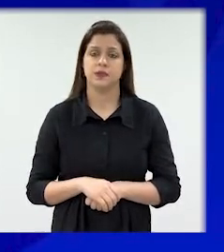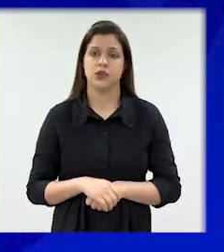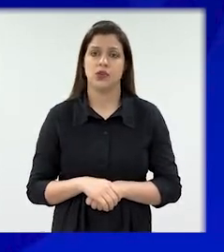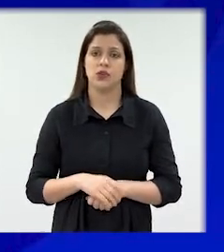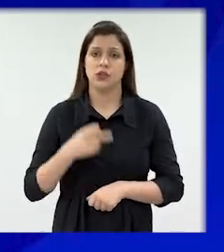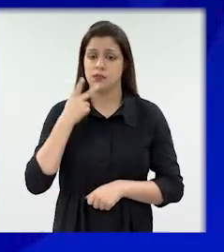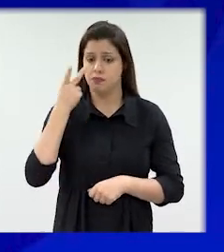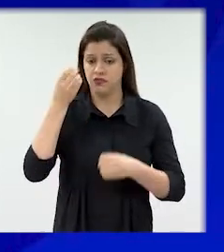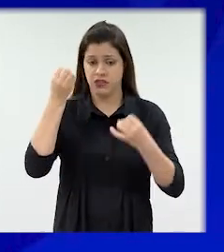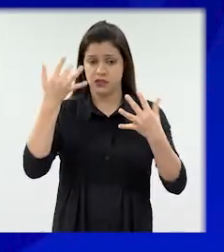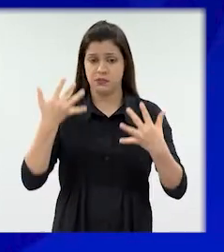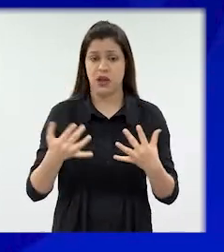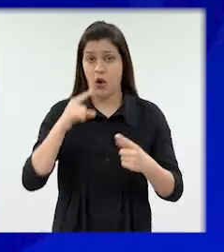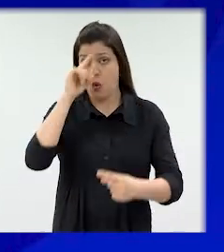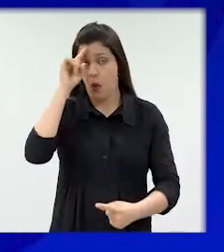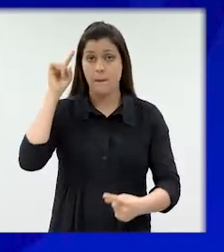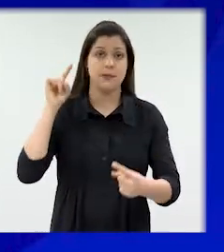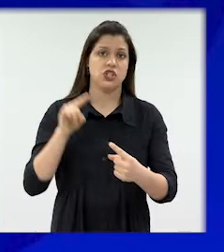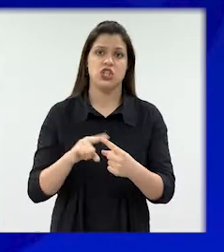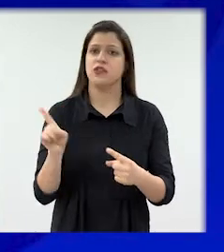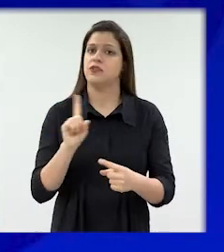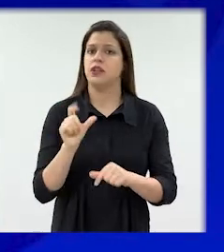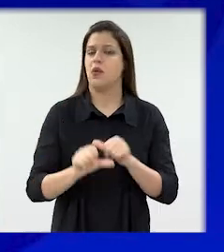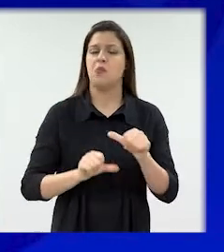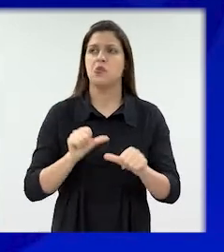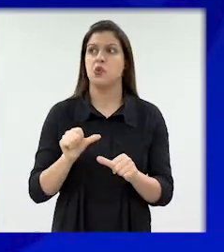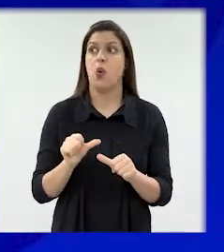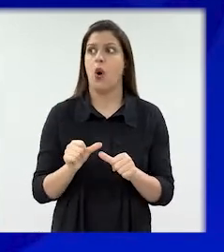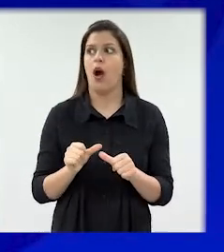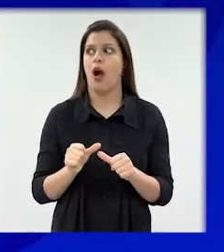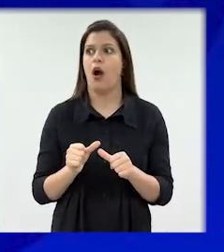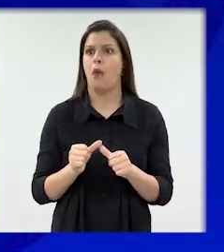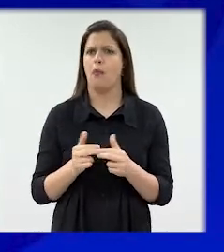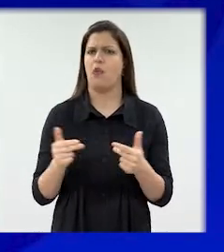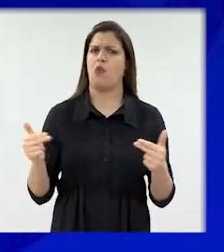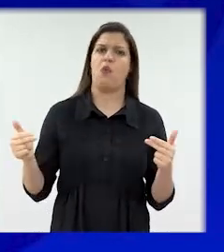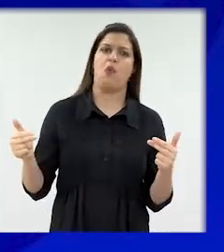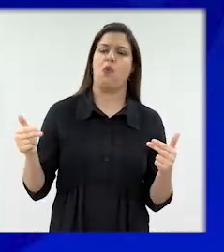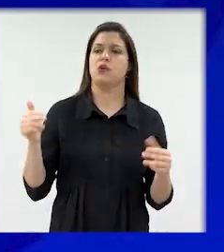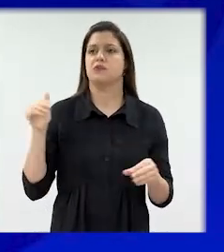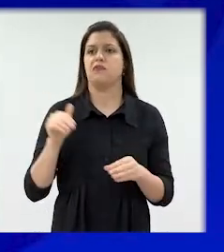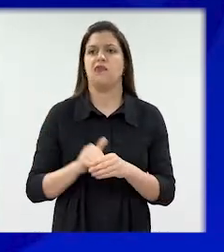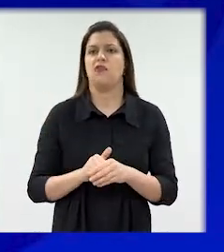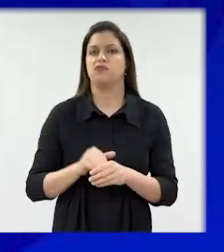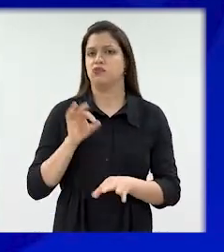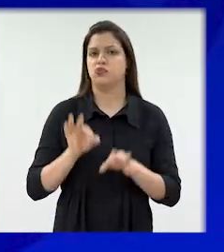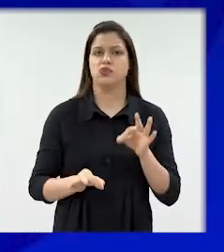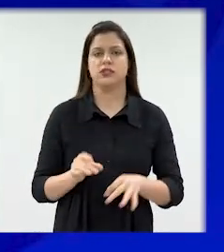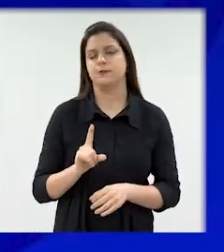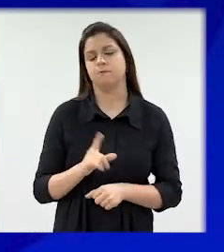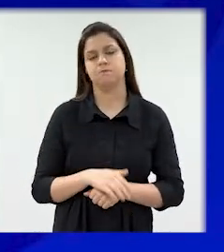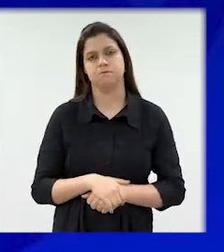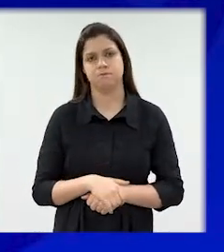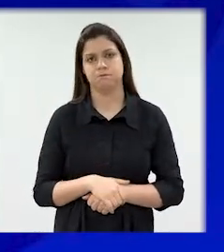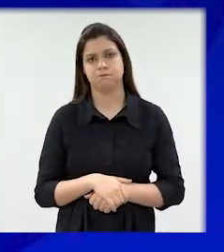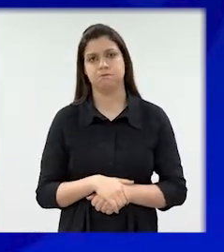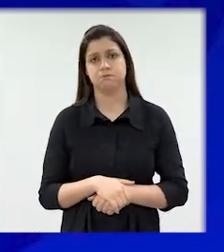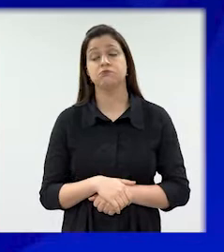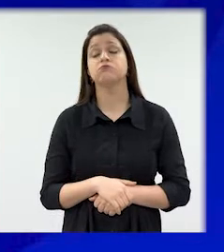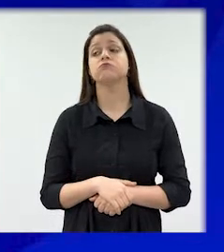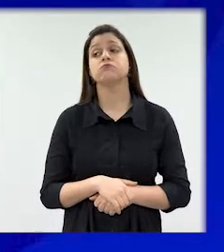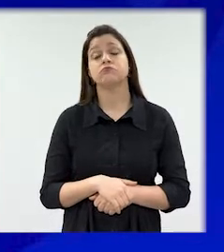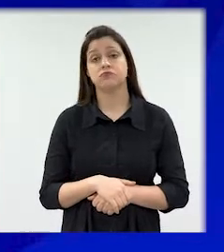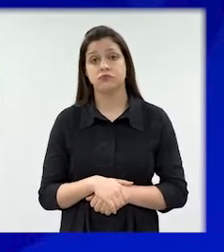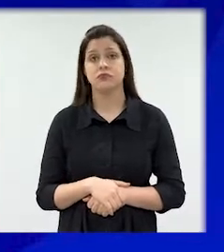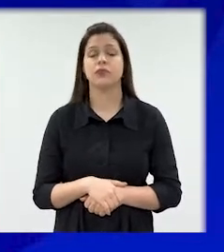assim, falando objetivamente, não alterou de modo substancial o processo eleitoral para a justiça eleitoral.